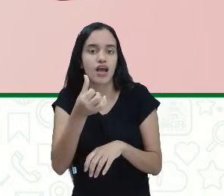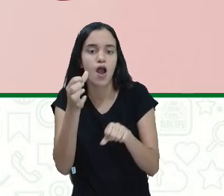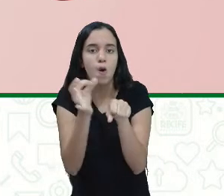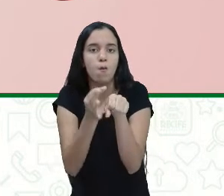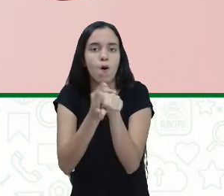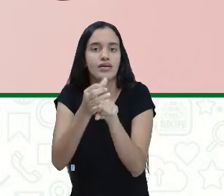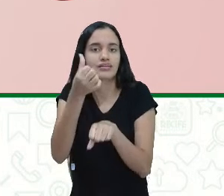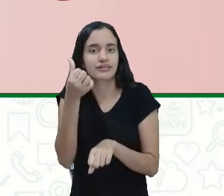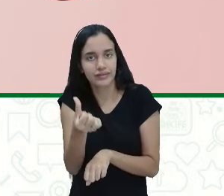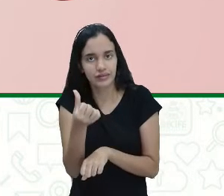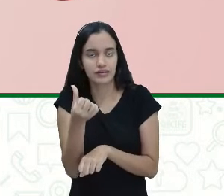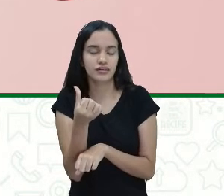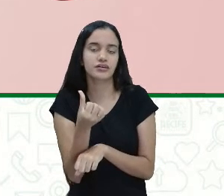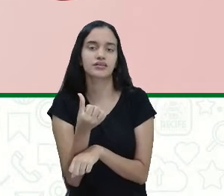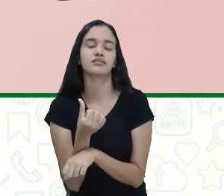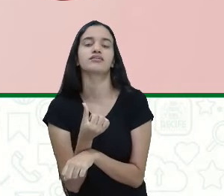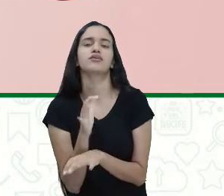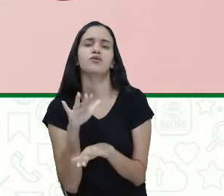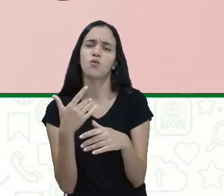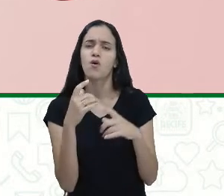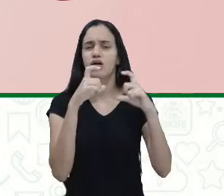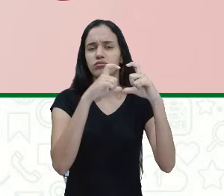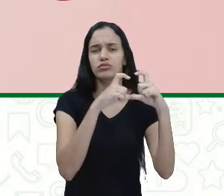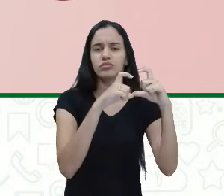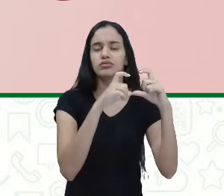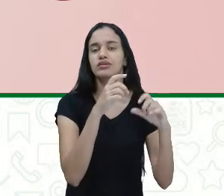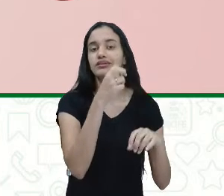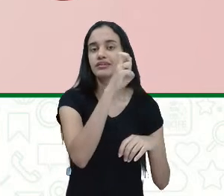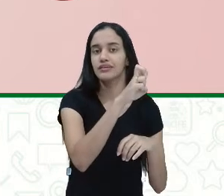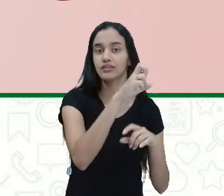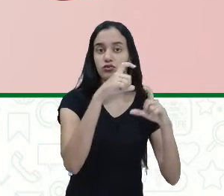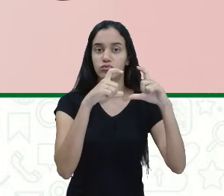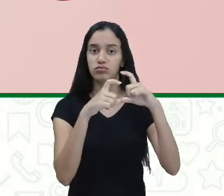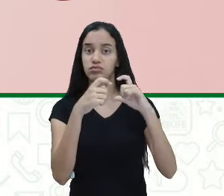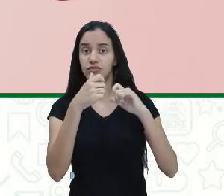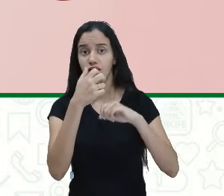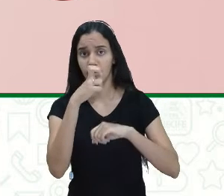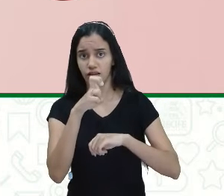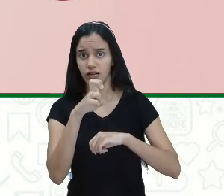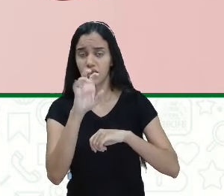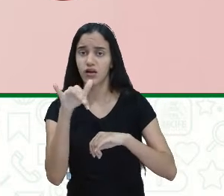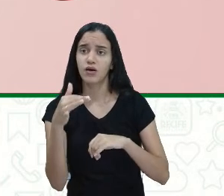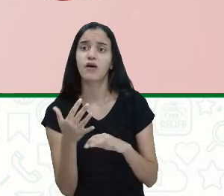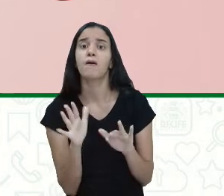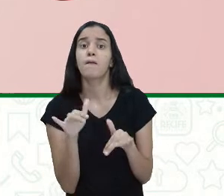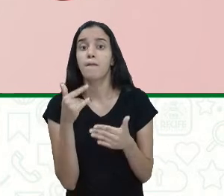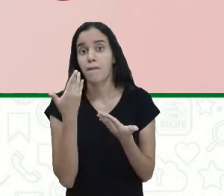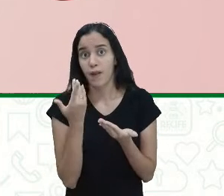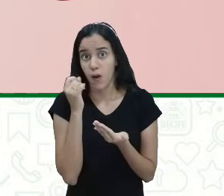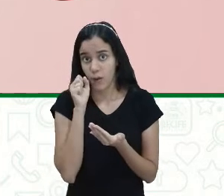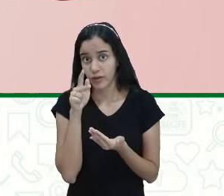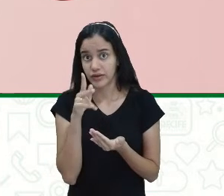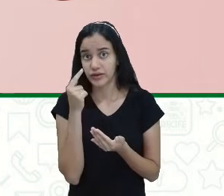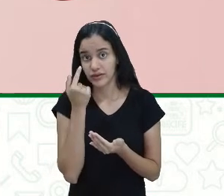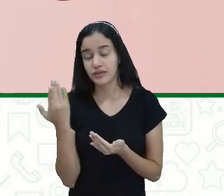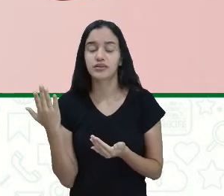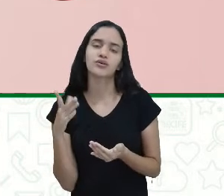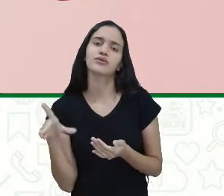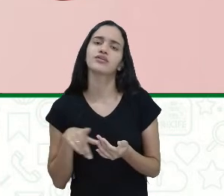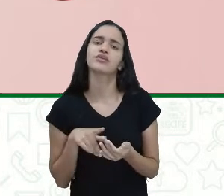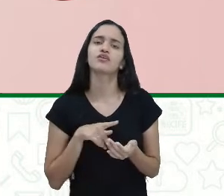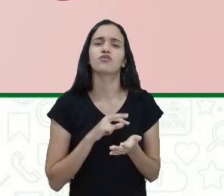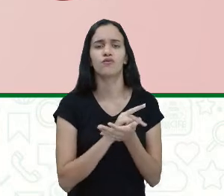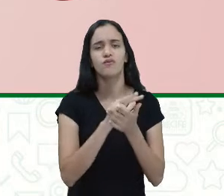5, uma nota de 5, uma cédula de 5, com uma moeda de 1, tá? Então, eu tenho